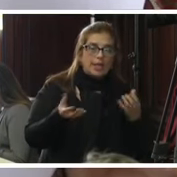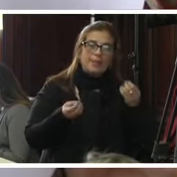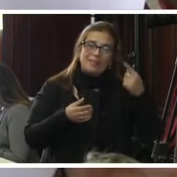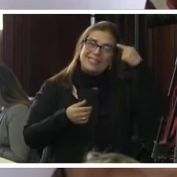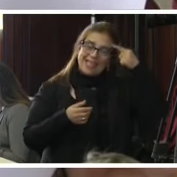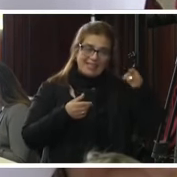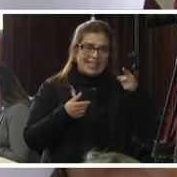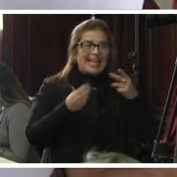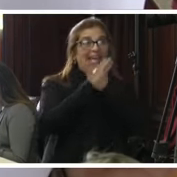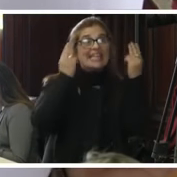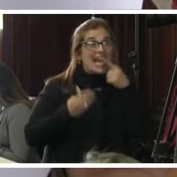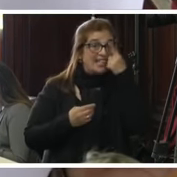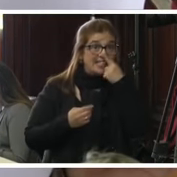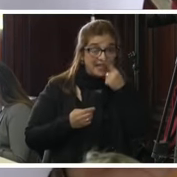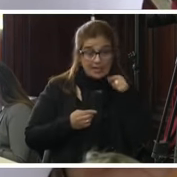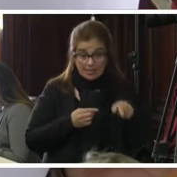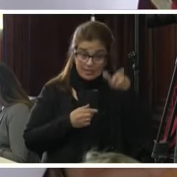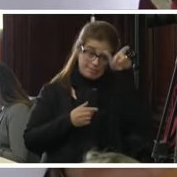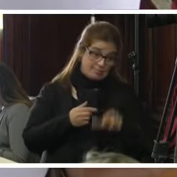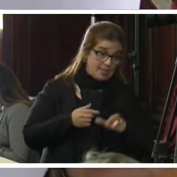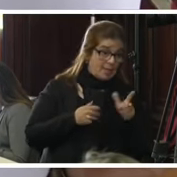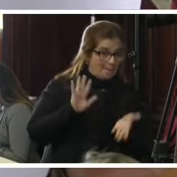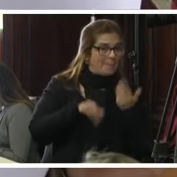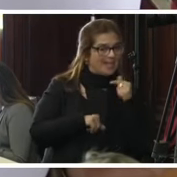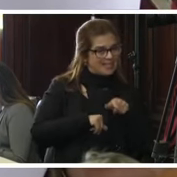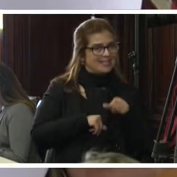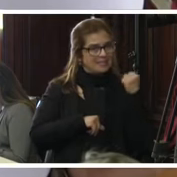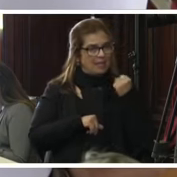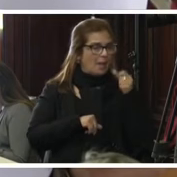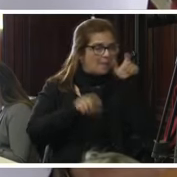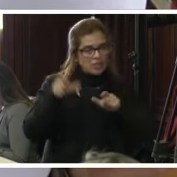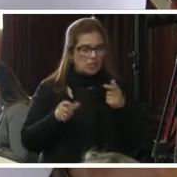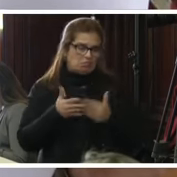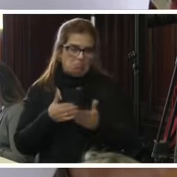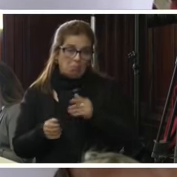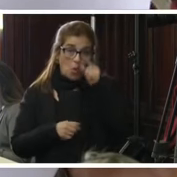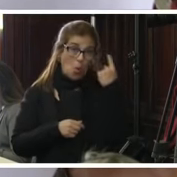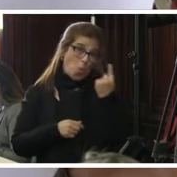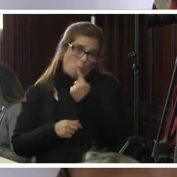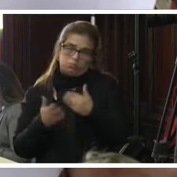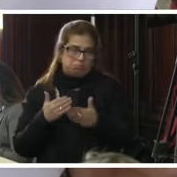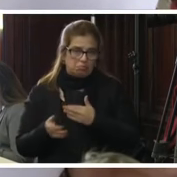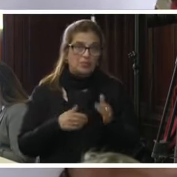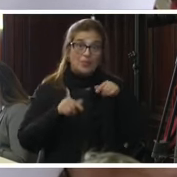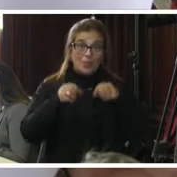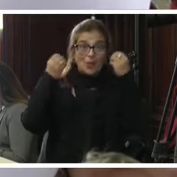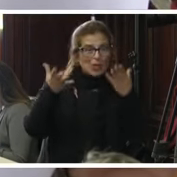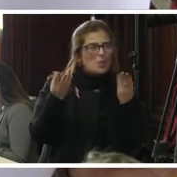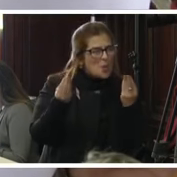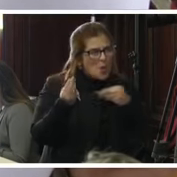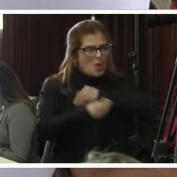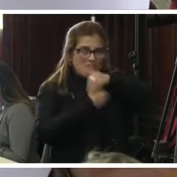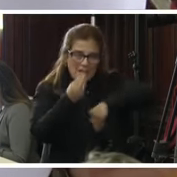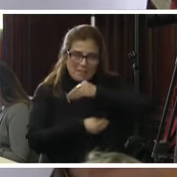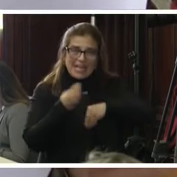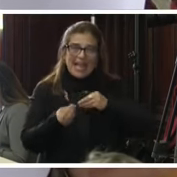interesse coletivo deveria preponderar sobre o individual. Dessa maneira, as incontáveis famílias da Cidade de